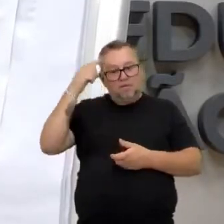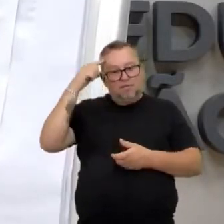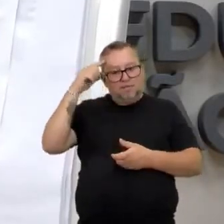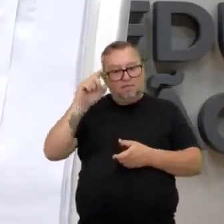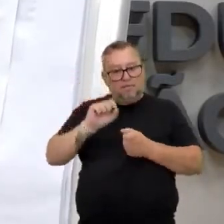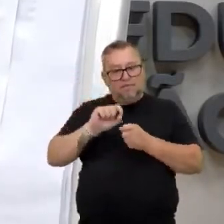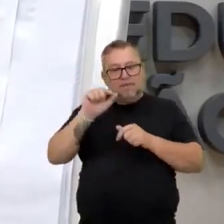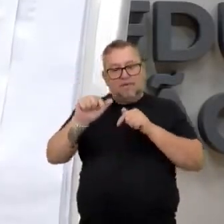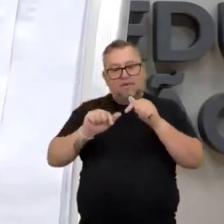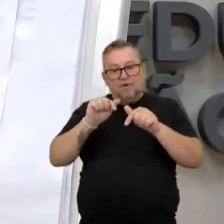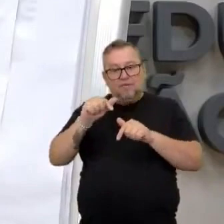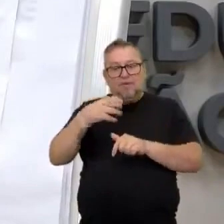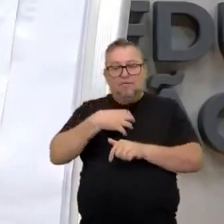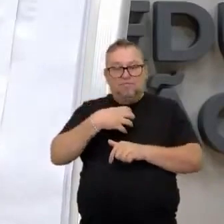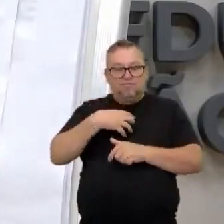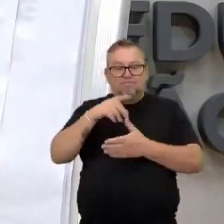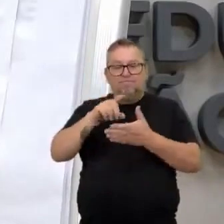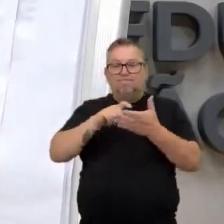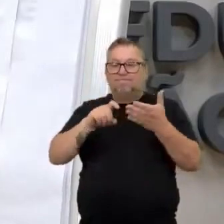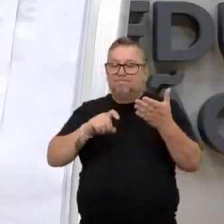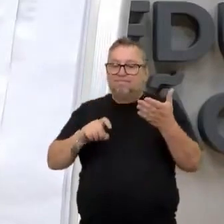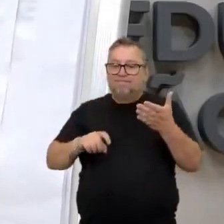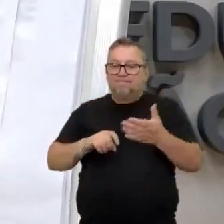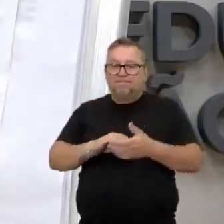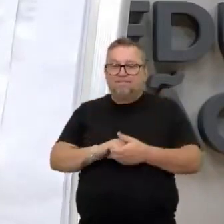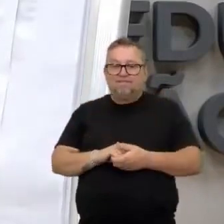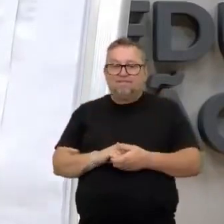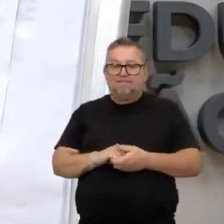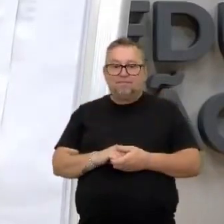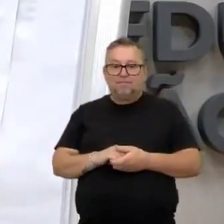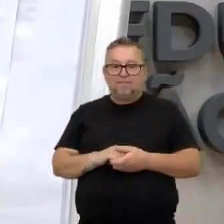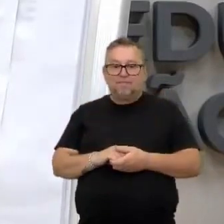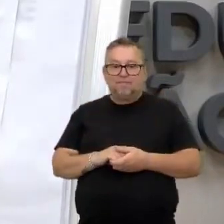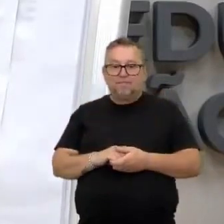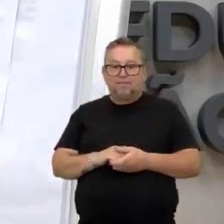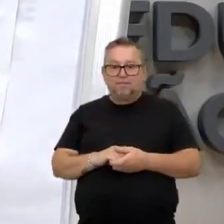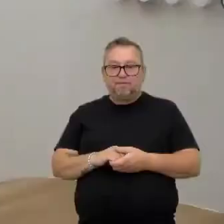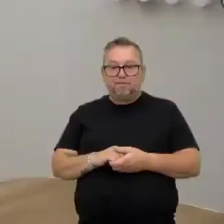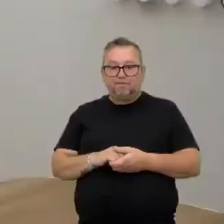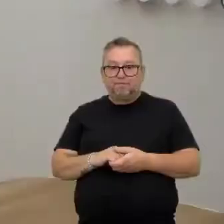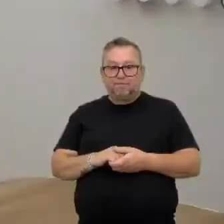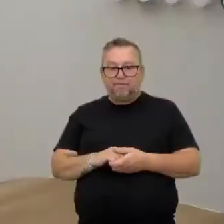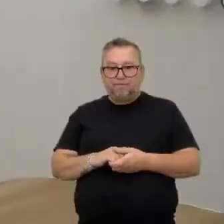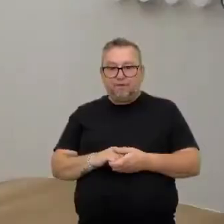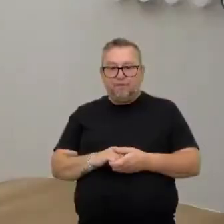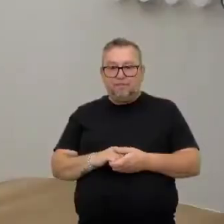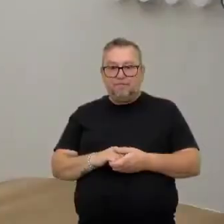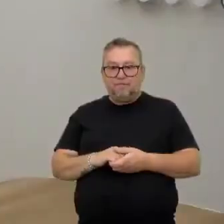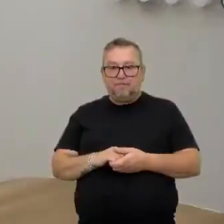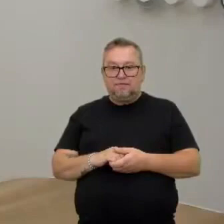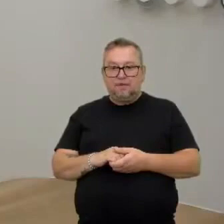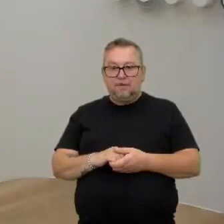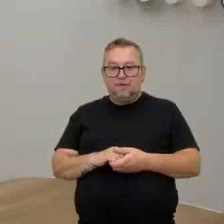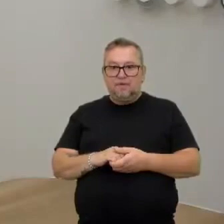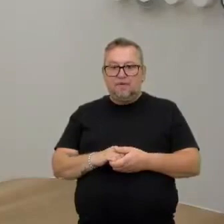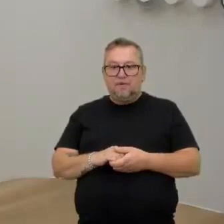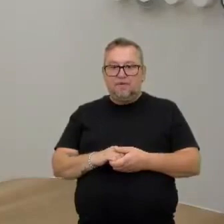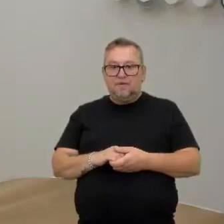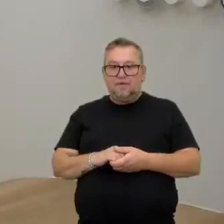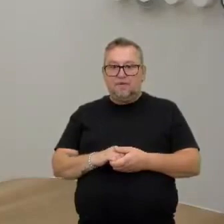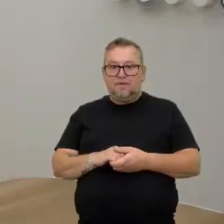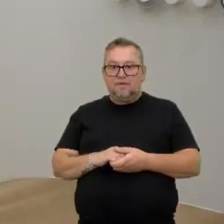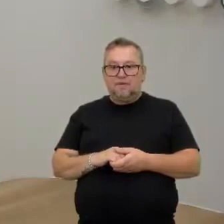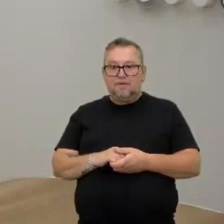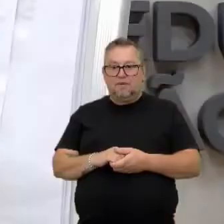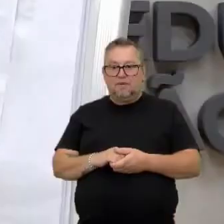for fazer o trabalho de forma impressa. Então tá aqui. Agora mais um. Agora no trabalho da